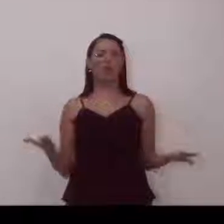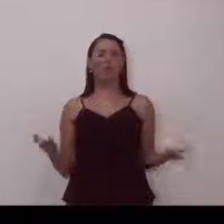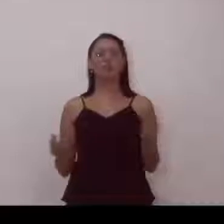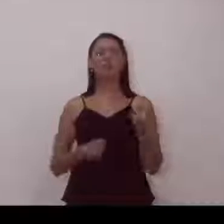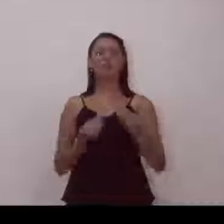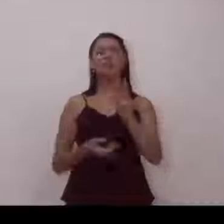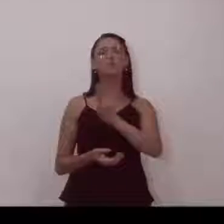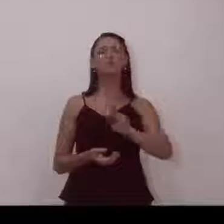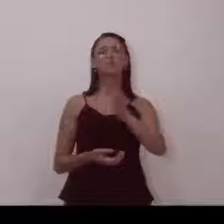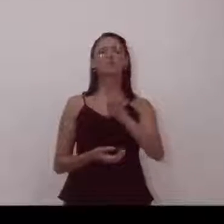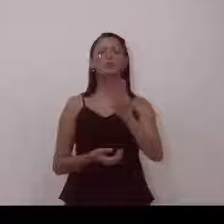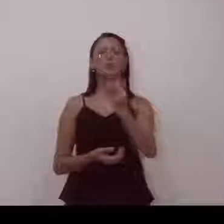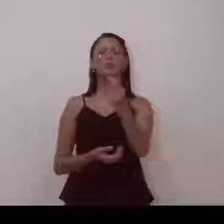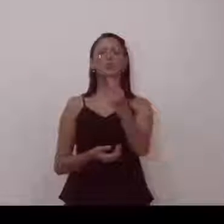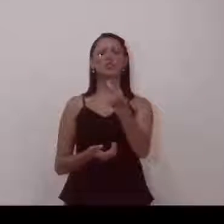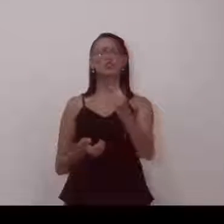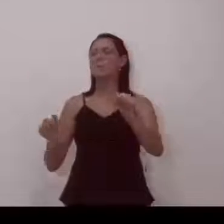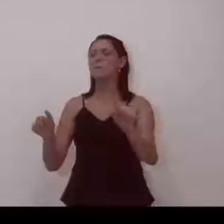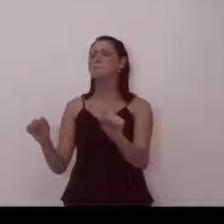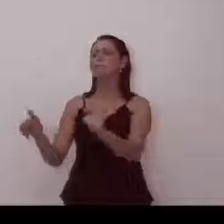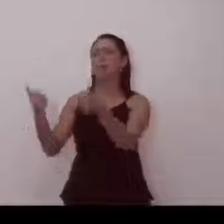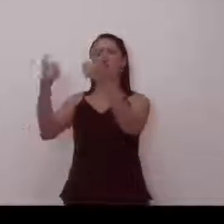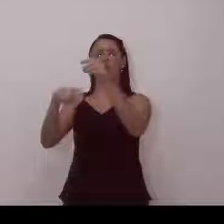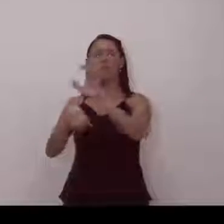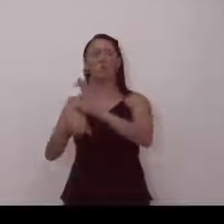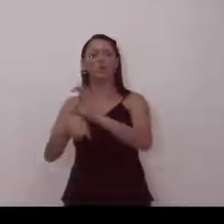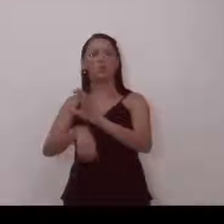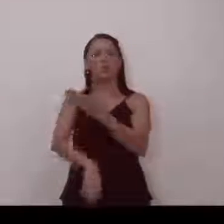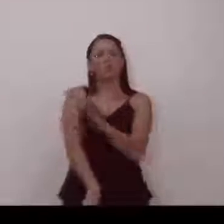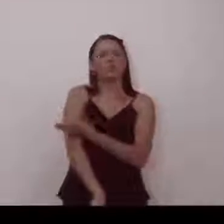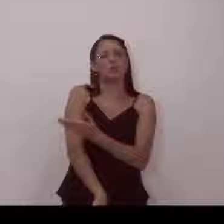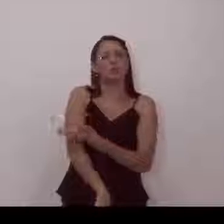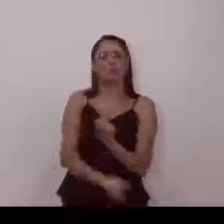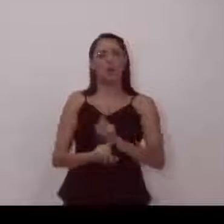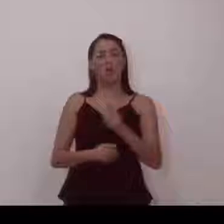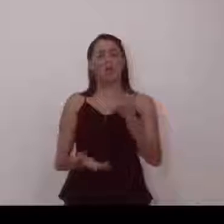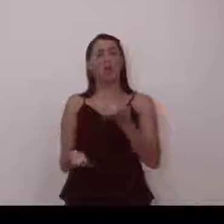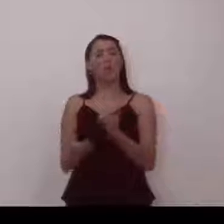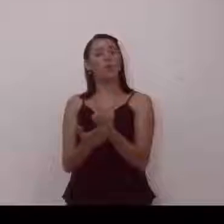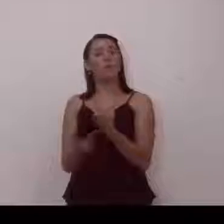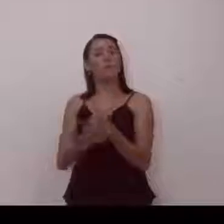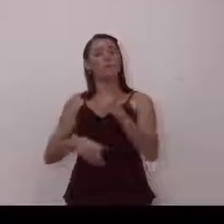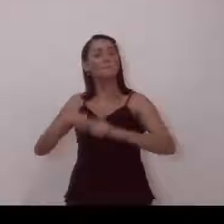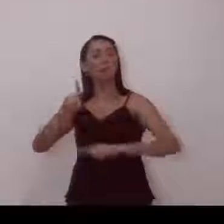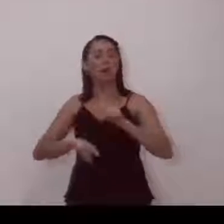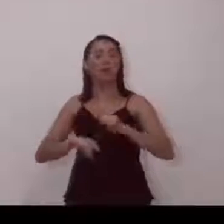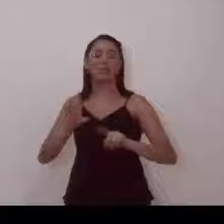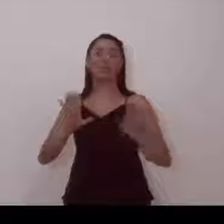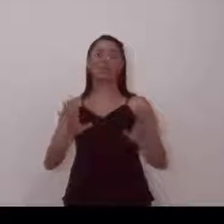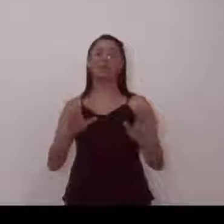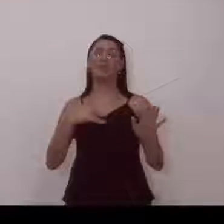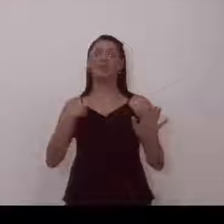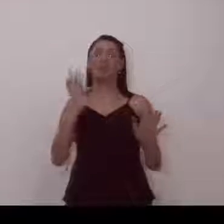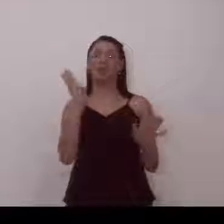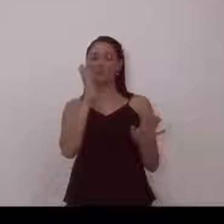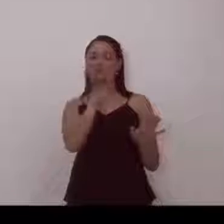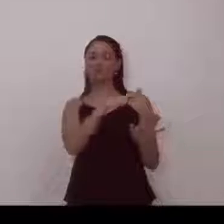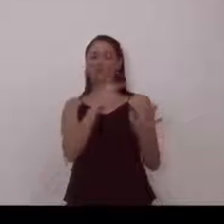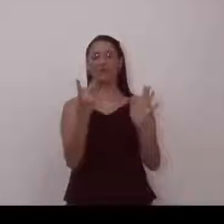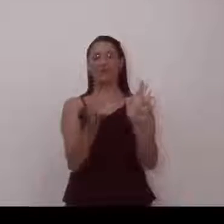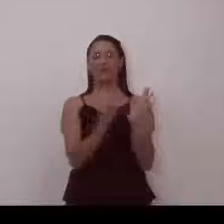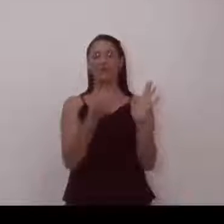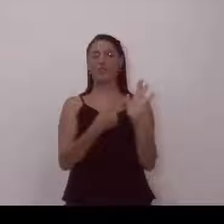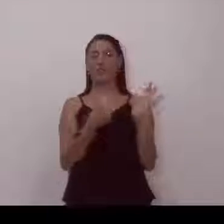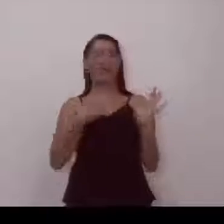de utilizar para melhoria do servidor, para treinamento. Então, aqui é a primeira falha que, infelizmente, aconteceu. E eu confesso, só